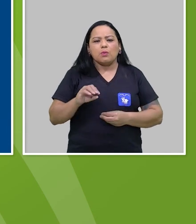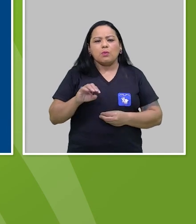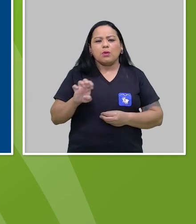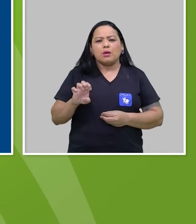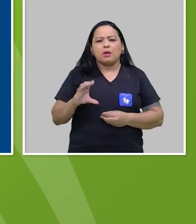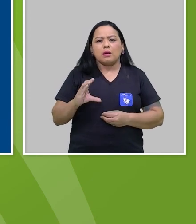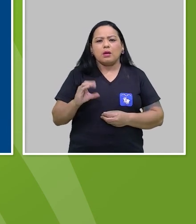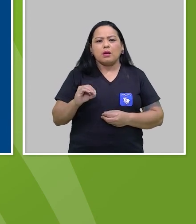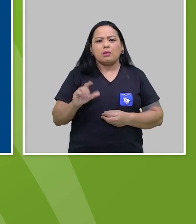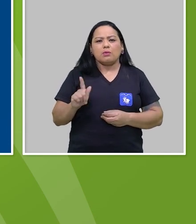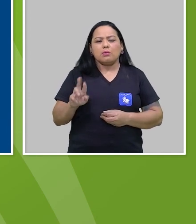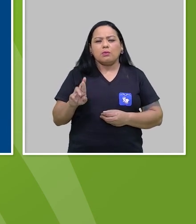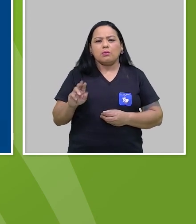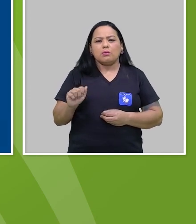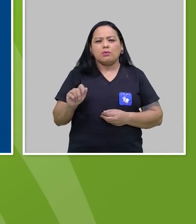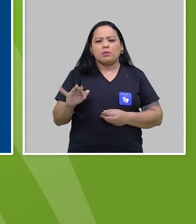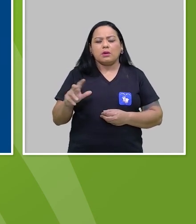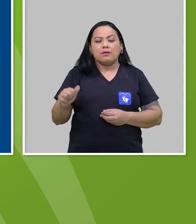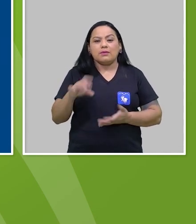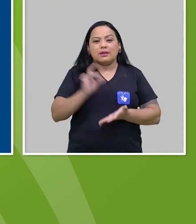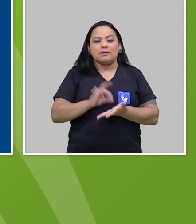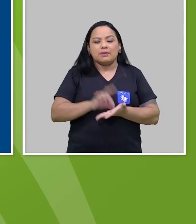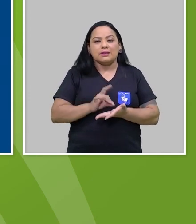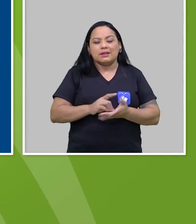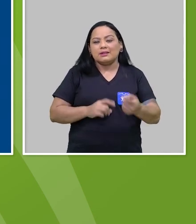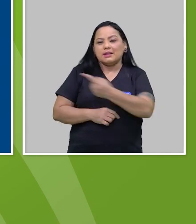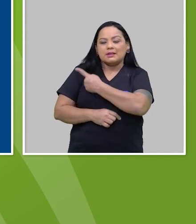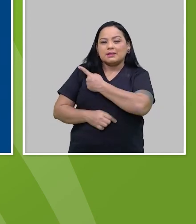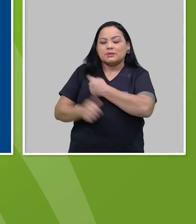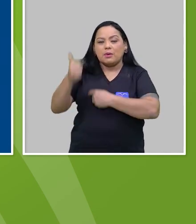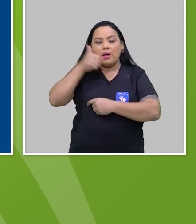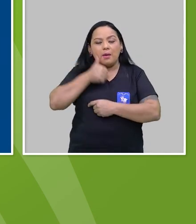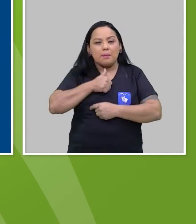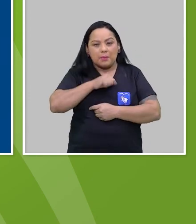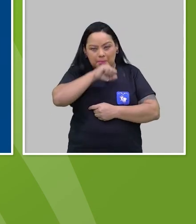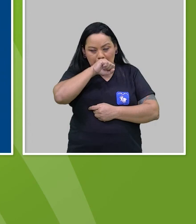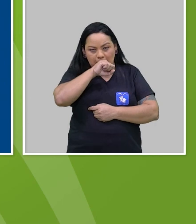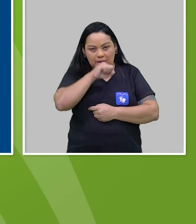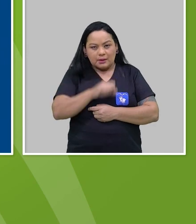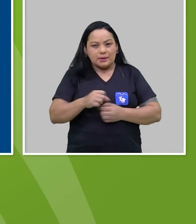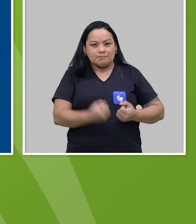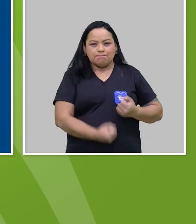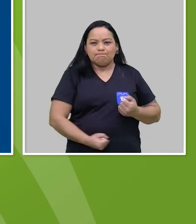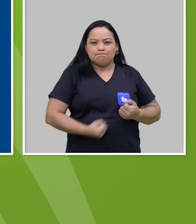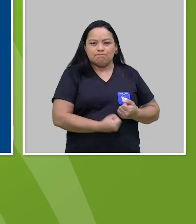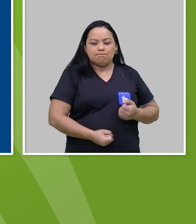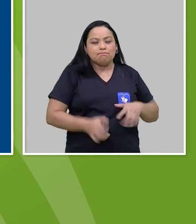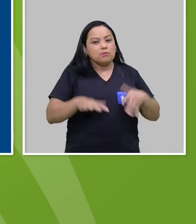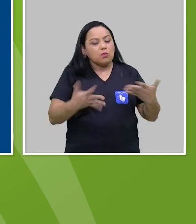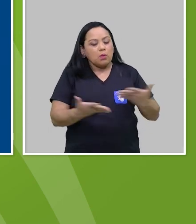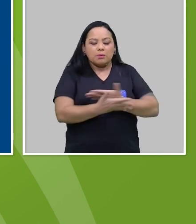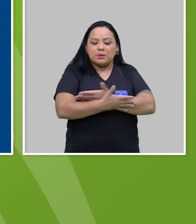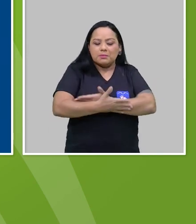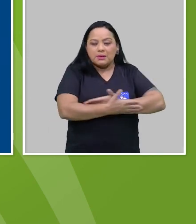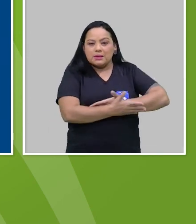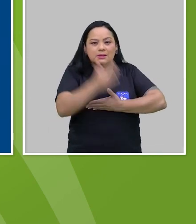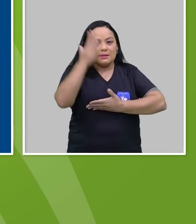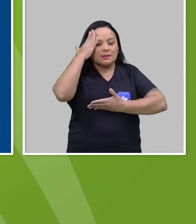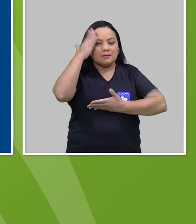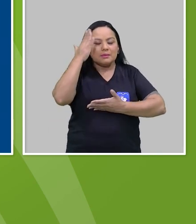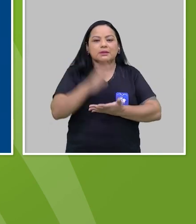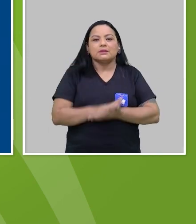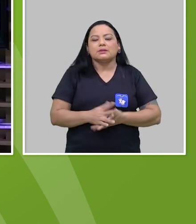que a gente está vendo aqui, não é? A mãe fazendo a ultrassom para ver qual é o seu bebê. Beleza?